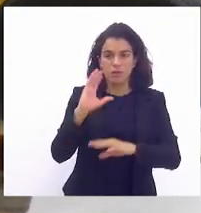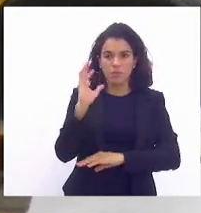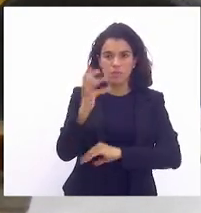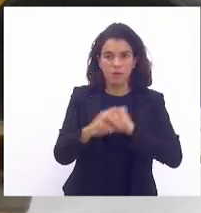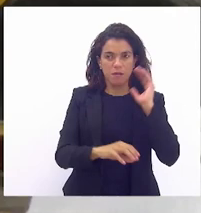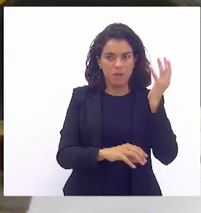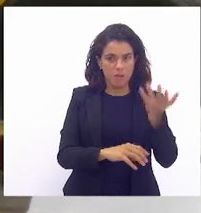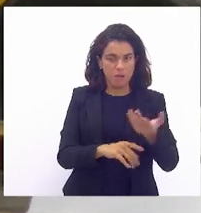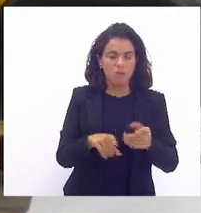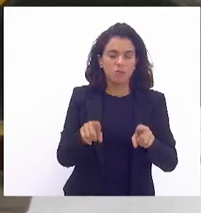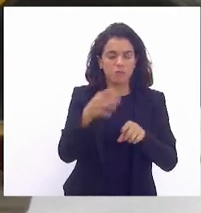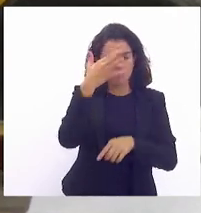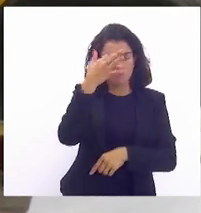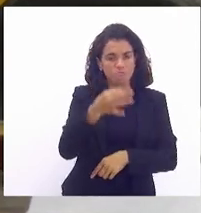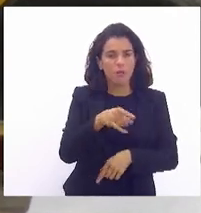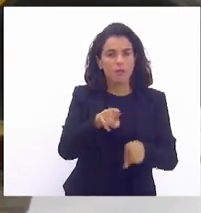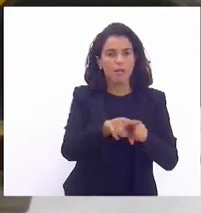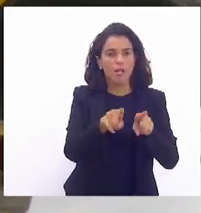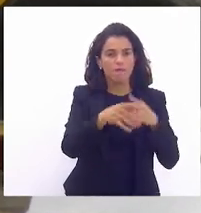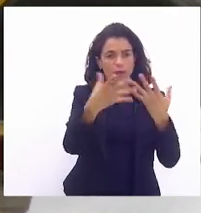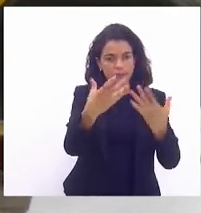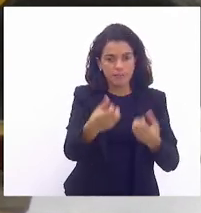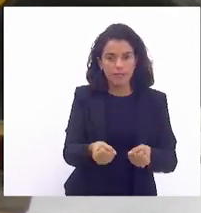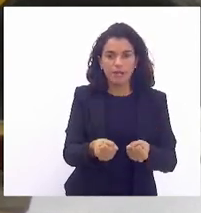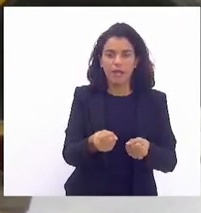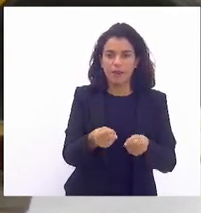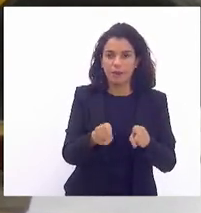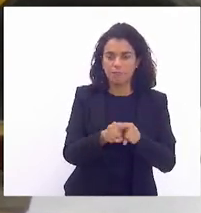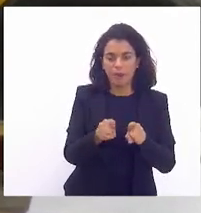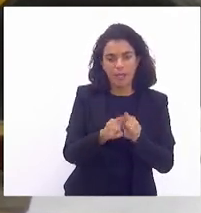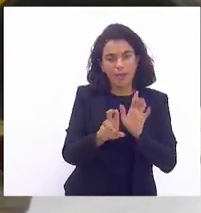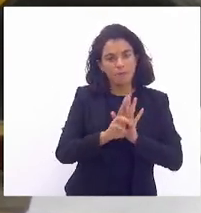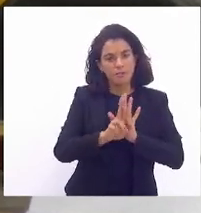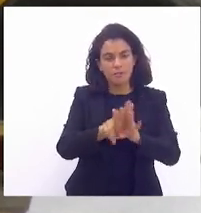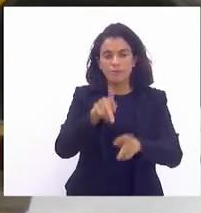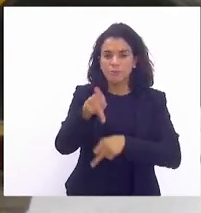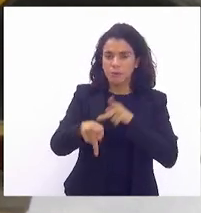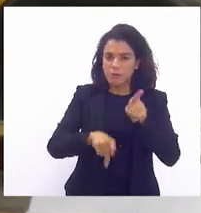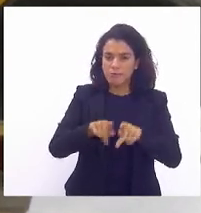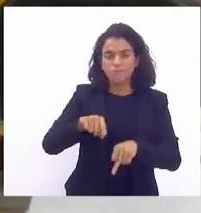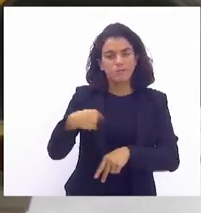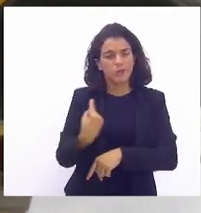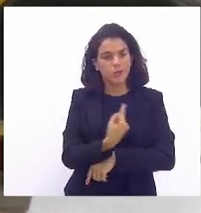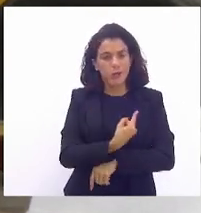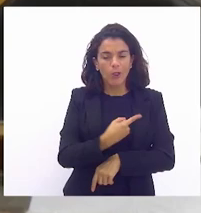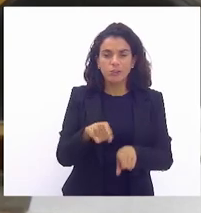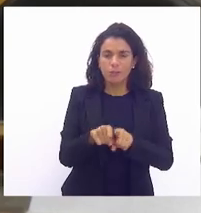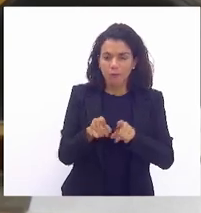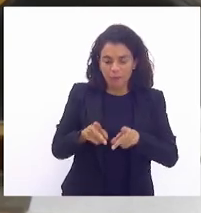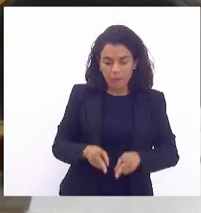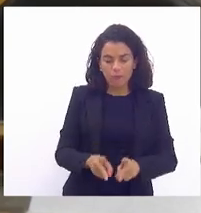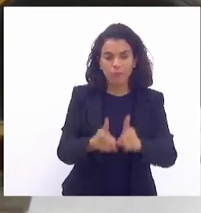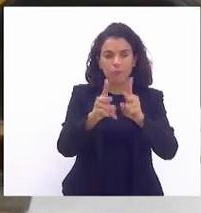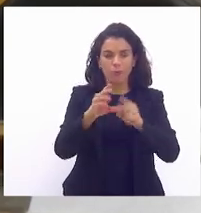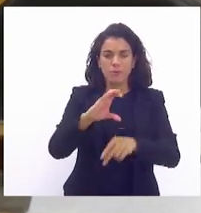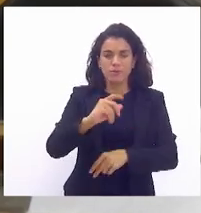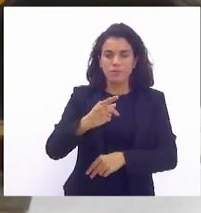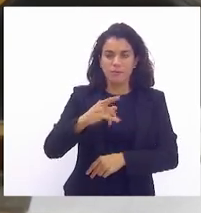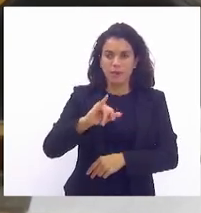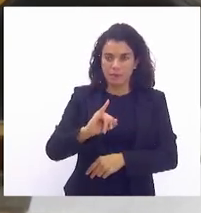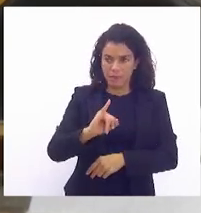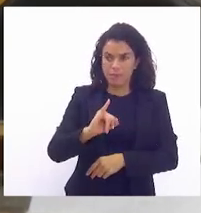certeza que ele também vai abraçar essa causa em nome da população e nós vamos tocar essa CPI, com